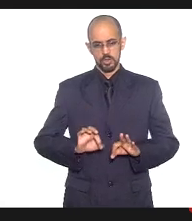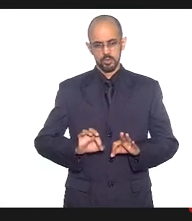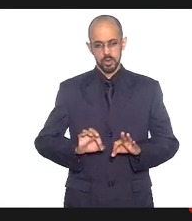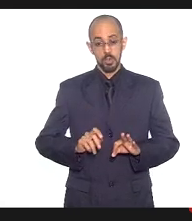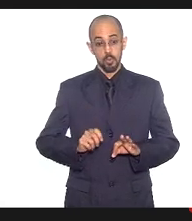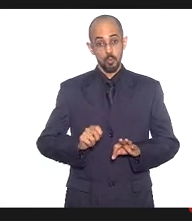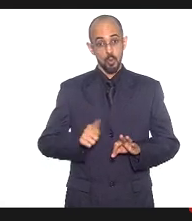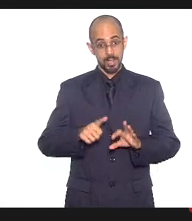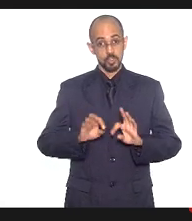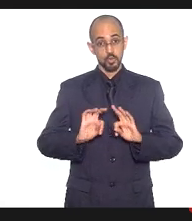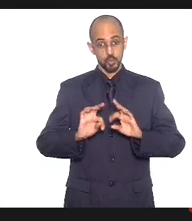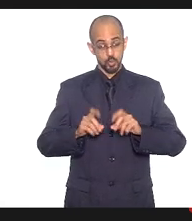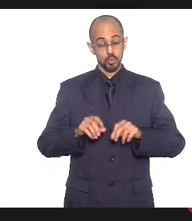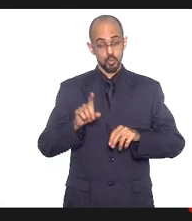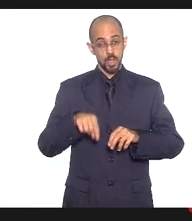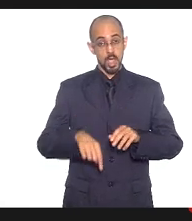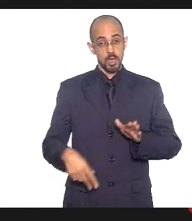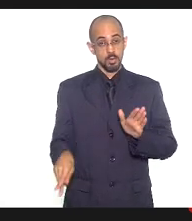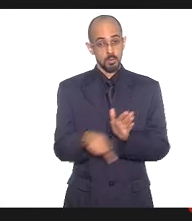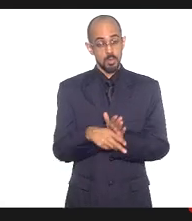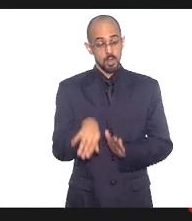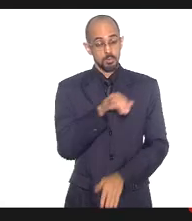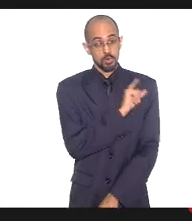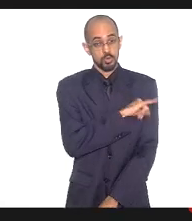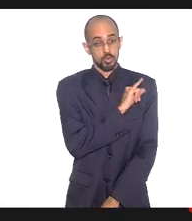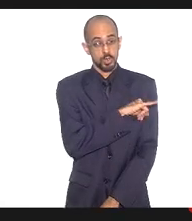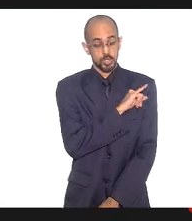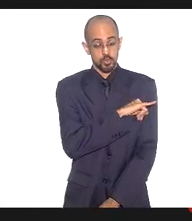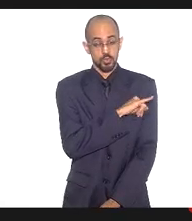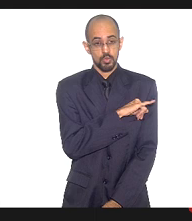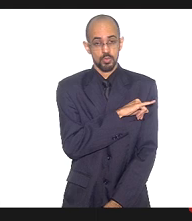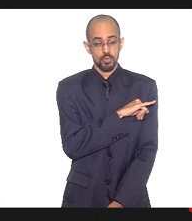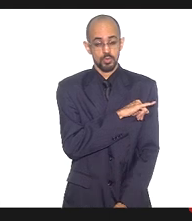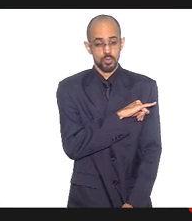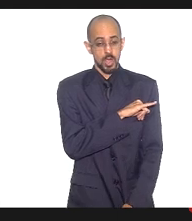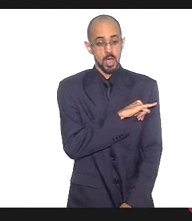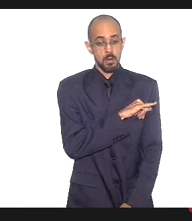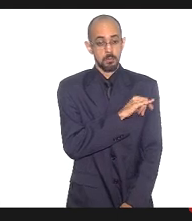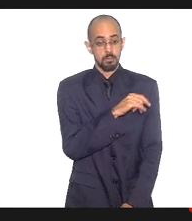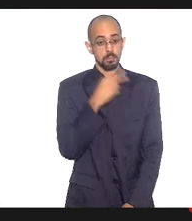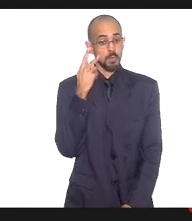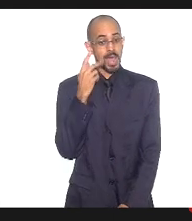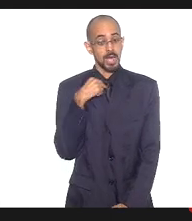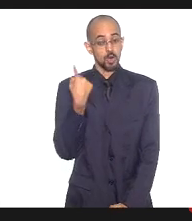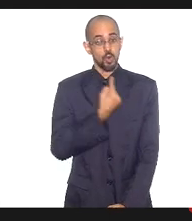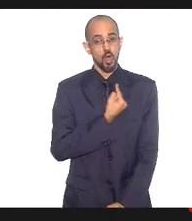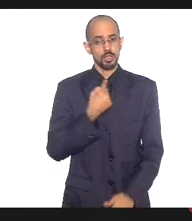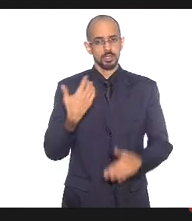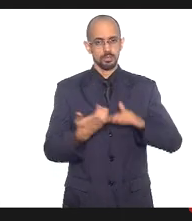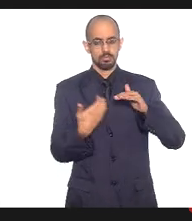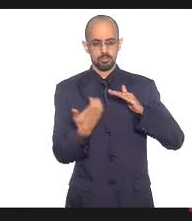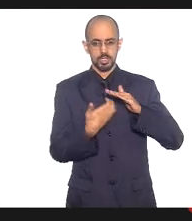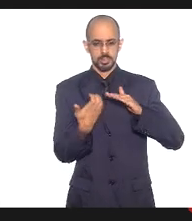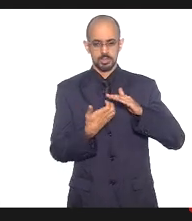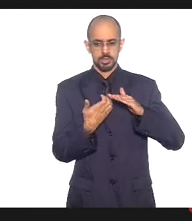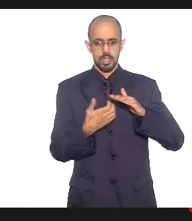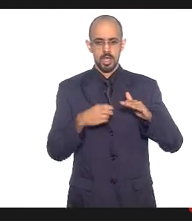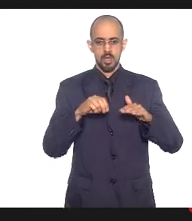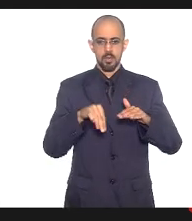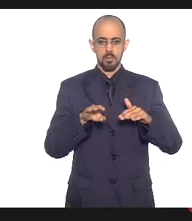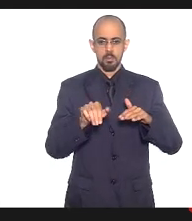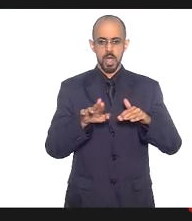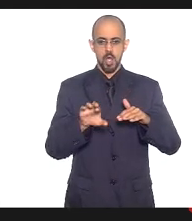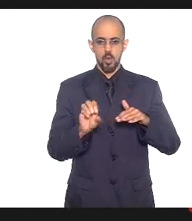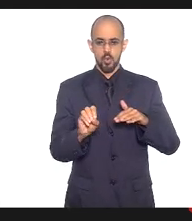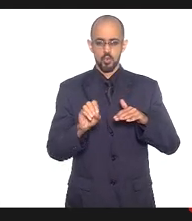no estado do Rio, tá? Para a Petrogal Brasil. É, ficou bastante claro aí na explanação do Mauro o